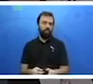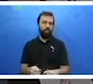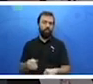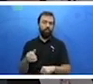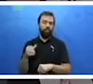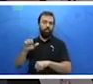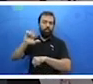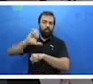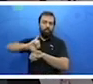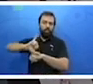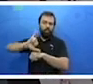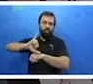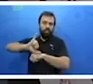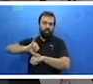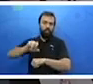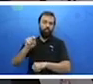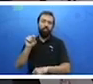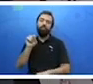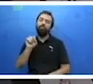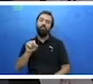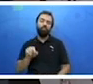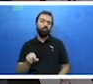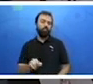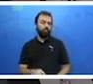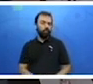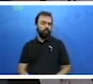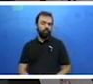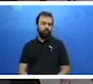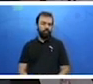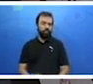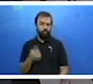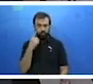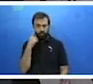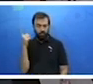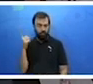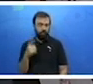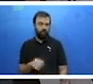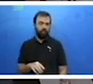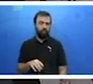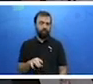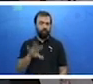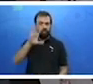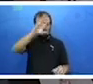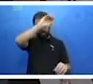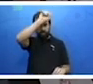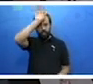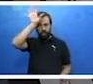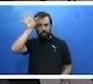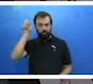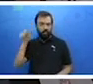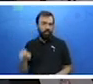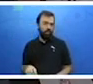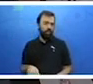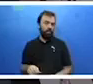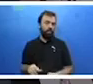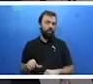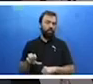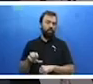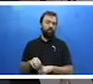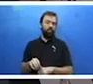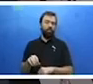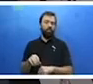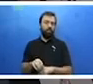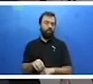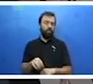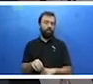bolinha. Então, vocês vão preencher esse quadro. Olha lá, Amazonas, AM, onde tem a bolinha, já está escrito